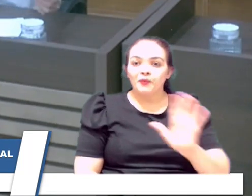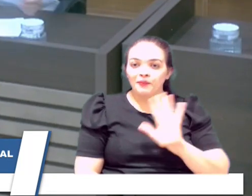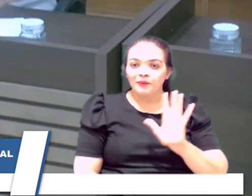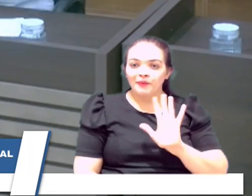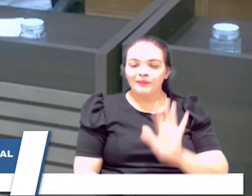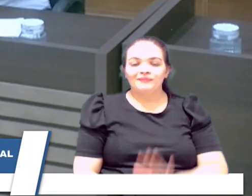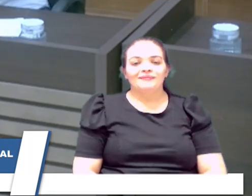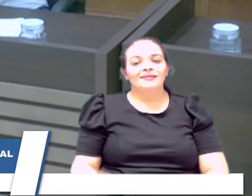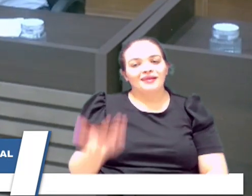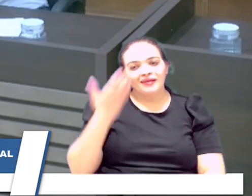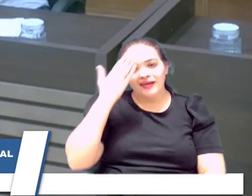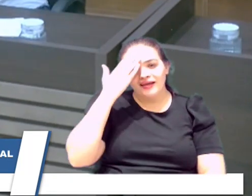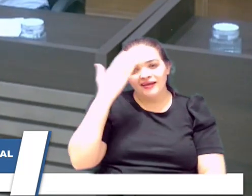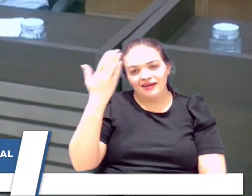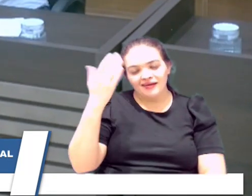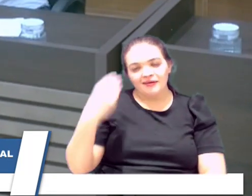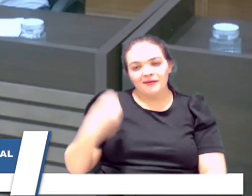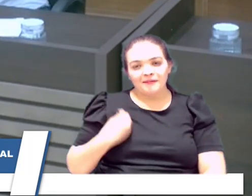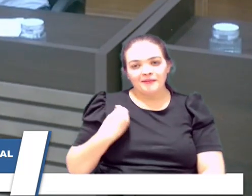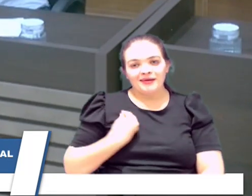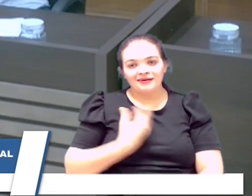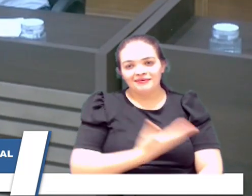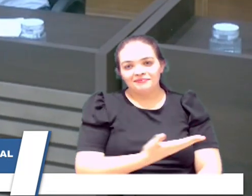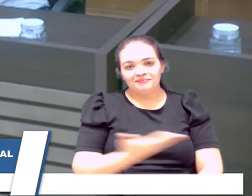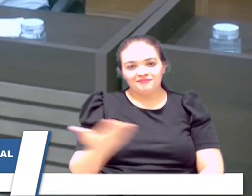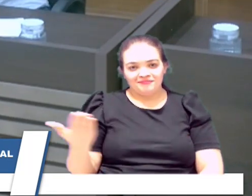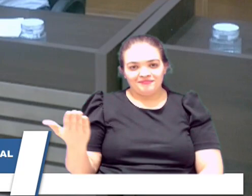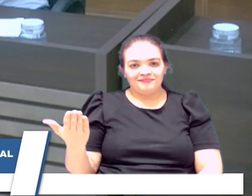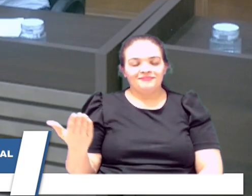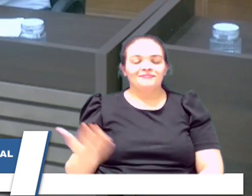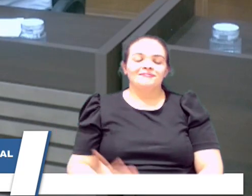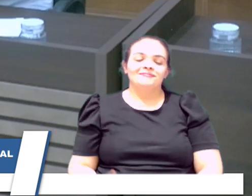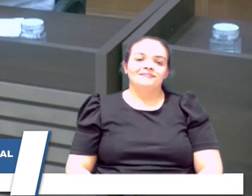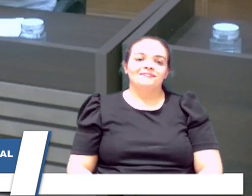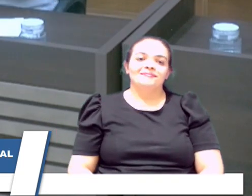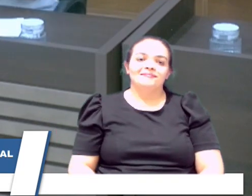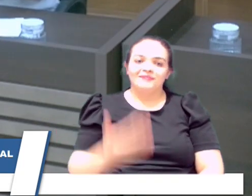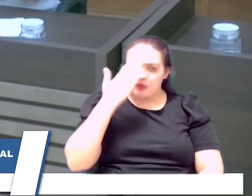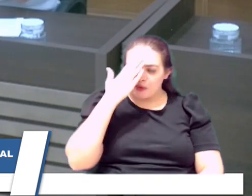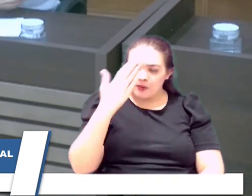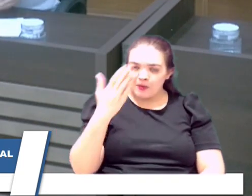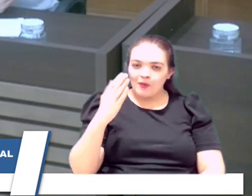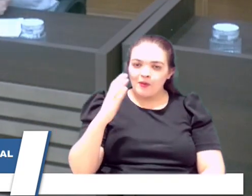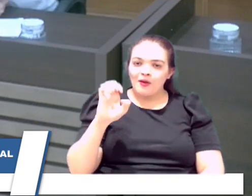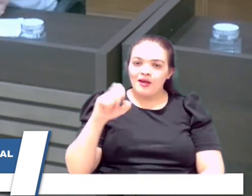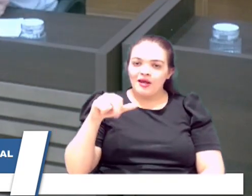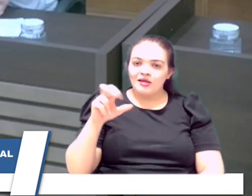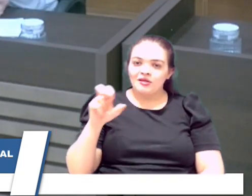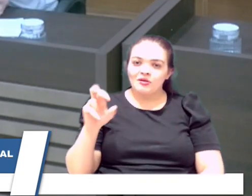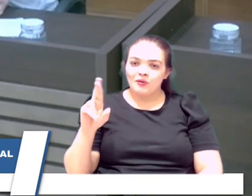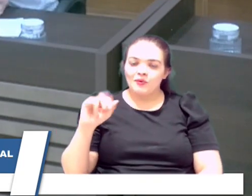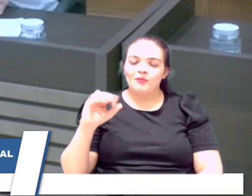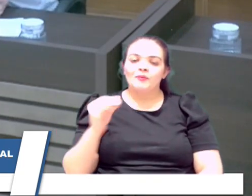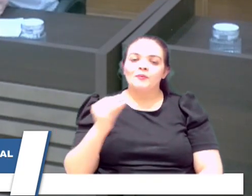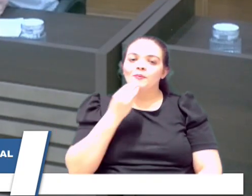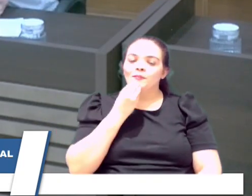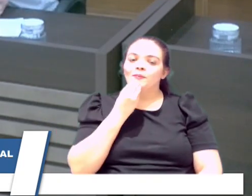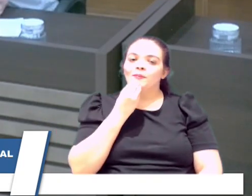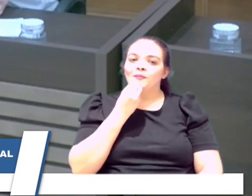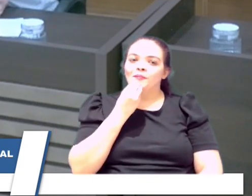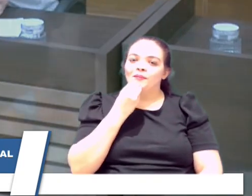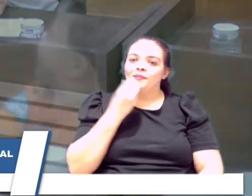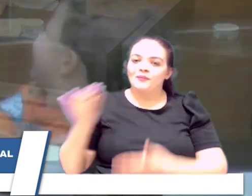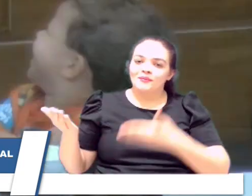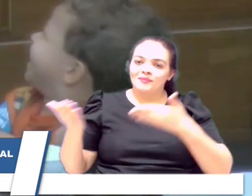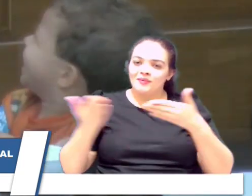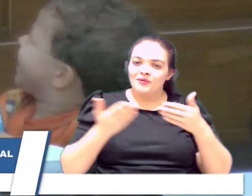Queria agradecer a presença de todo mundo aqui. Agradecer ao Enor pela oportunidade de ter me colocado lá